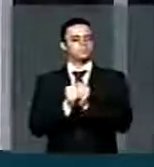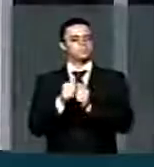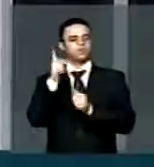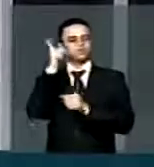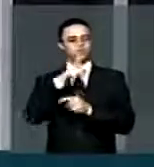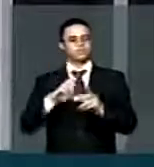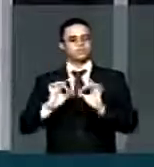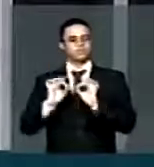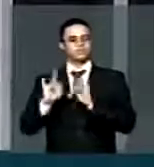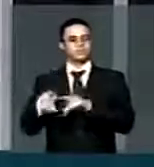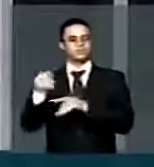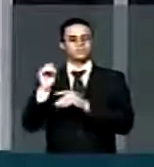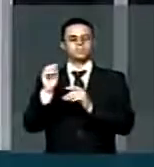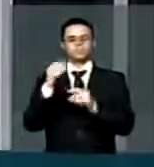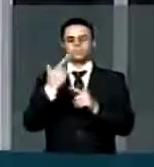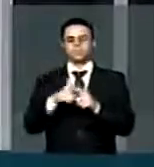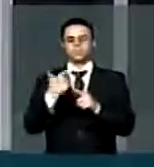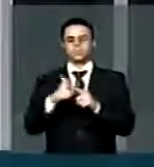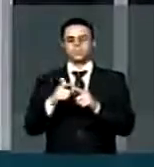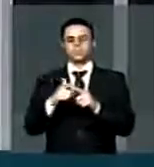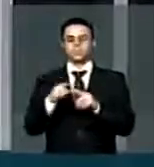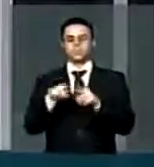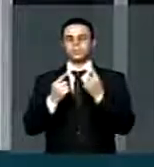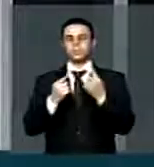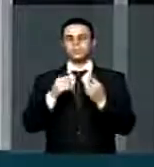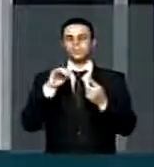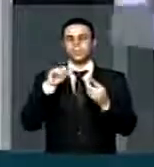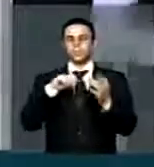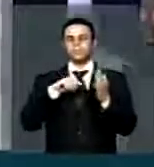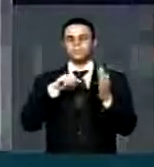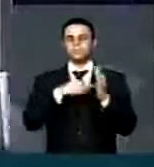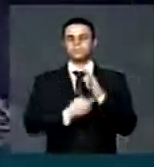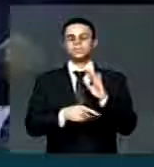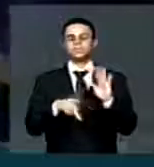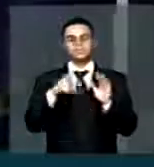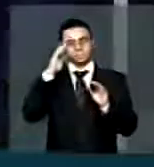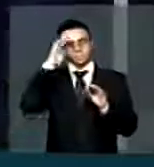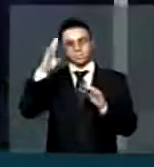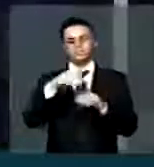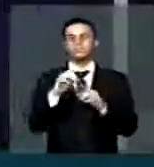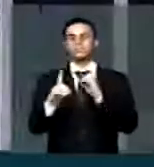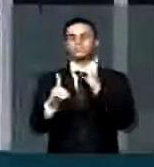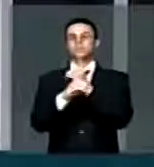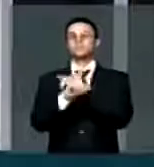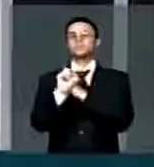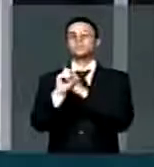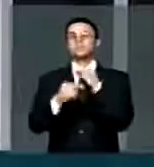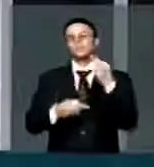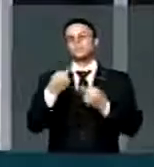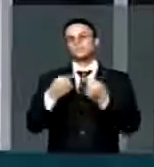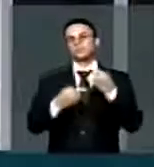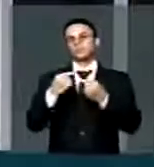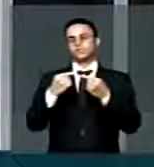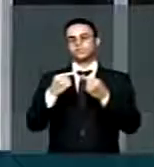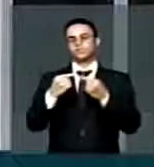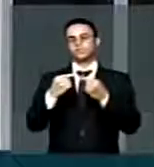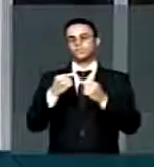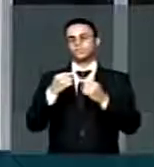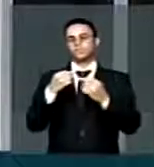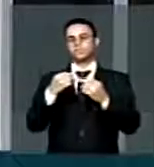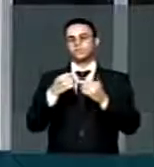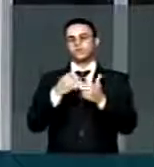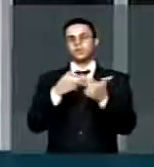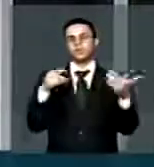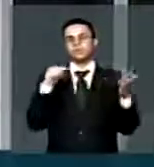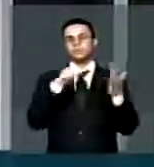acabar com esse grave problema. O objetivo fundamental do encontro é discutir avanços das metas.